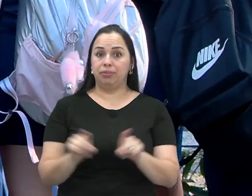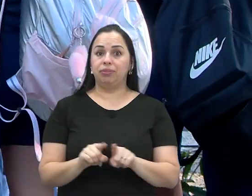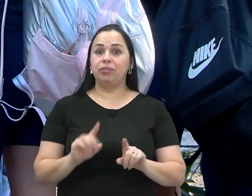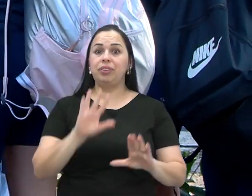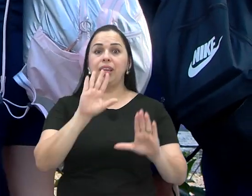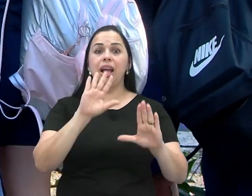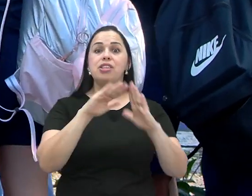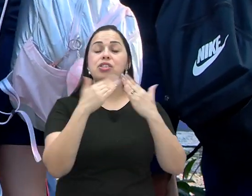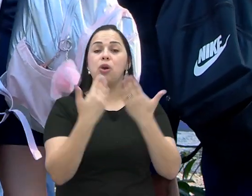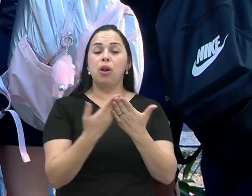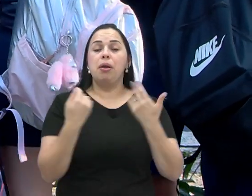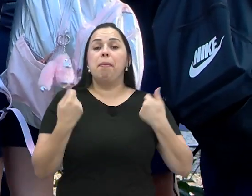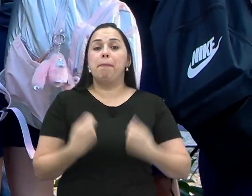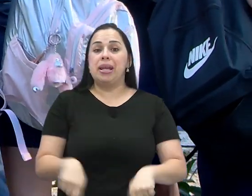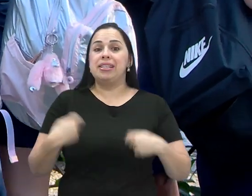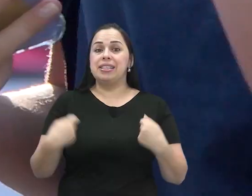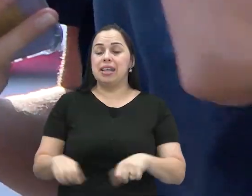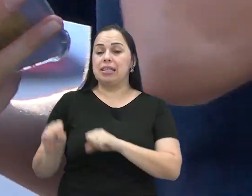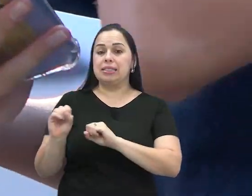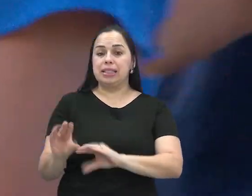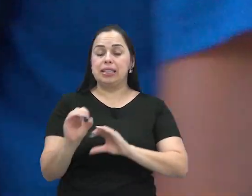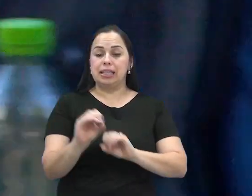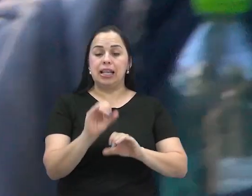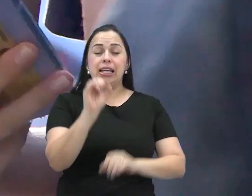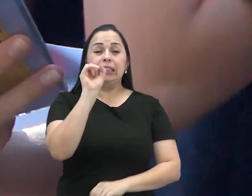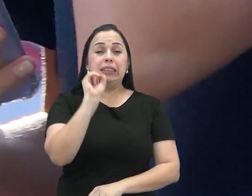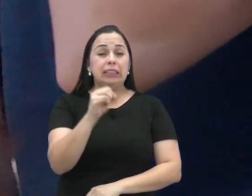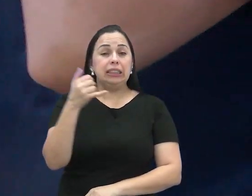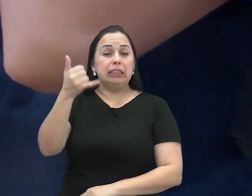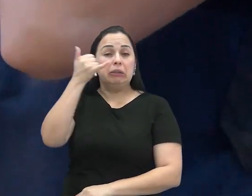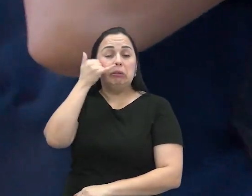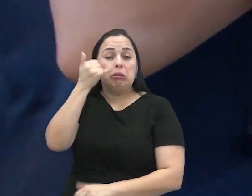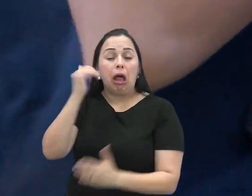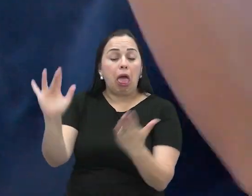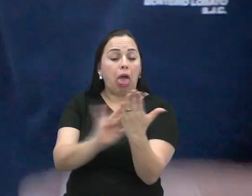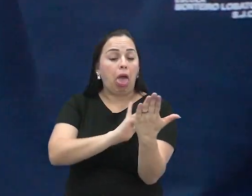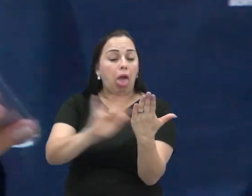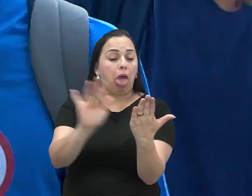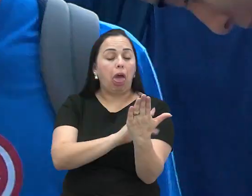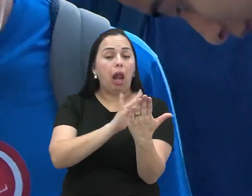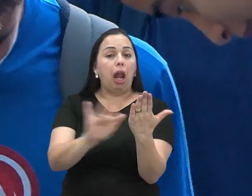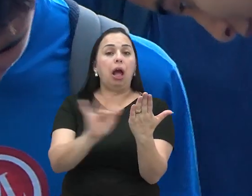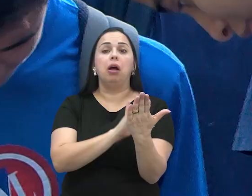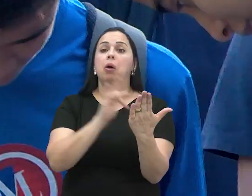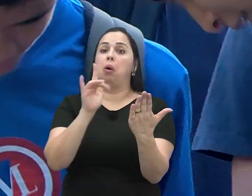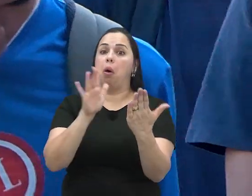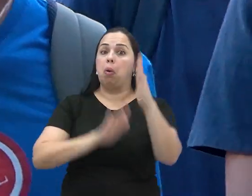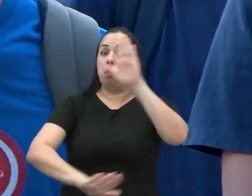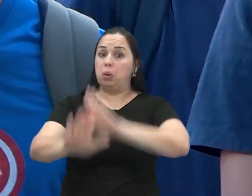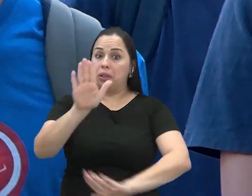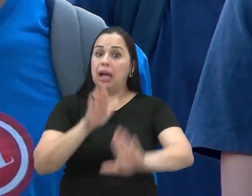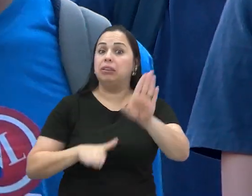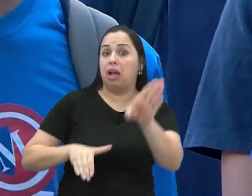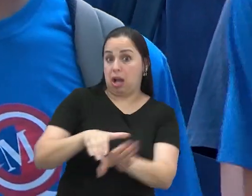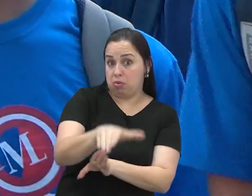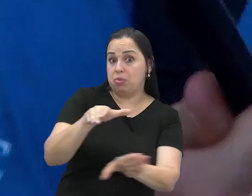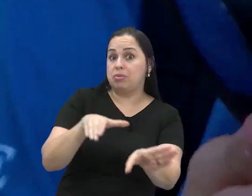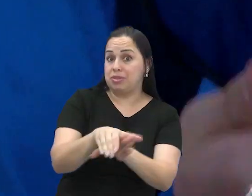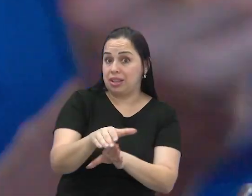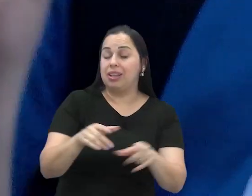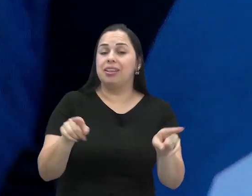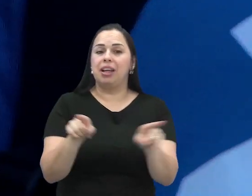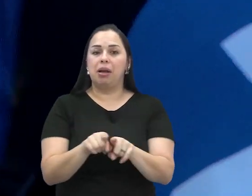Também determina que as escolas orientem sobre os riscos do uso excessivo das telas. Fica permitida a